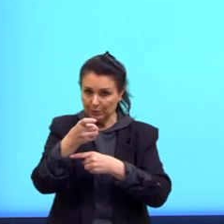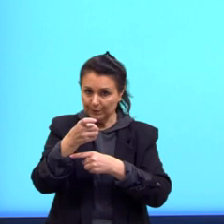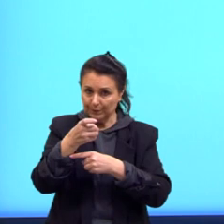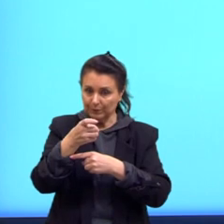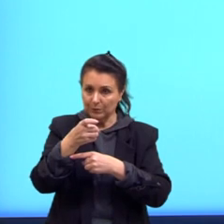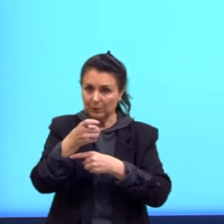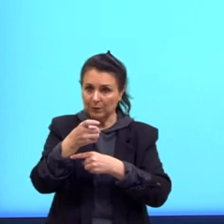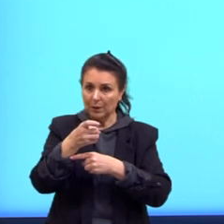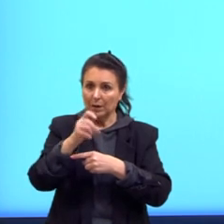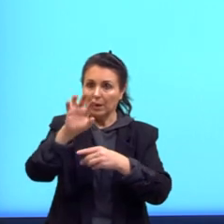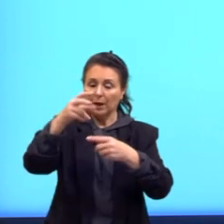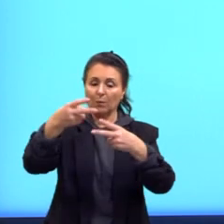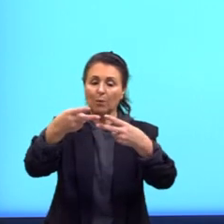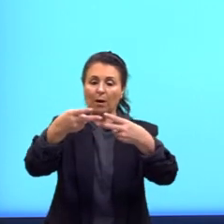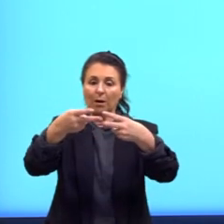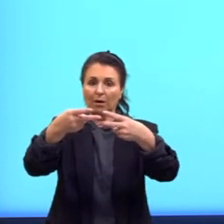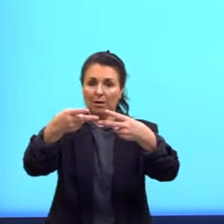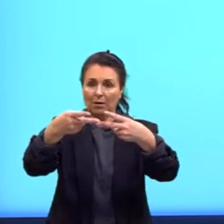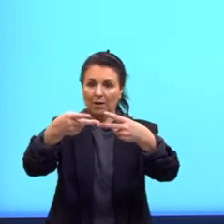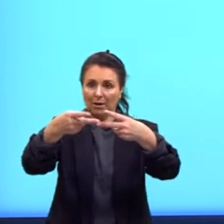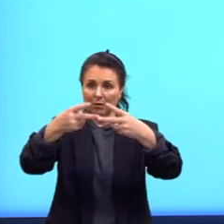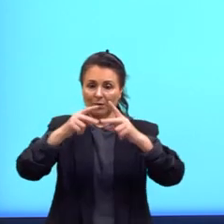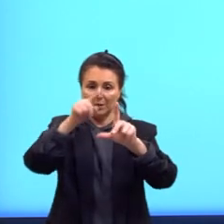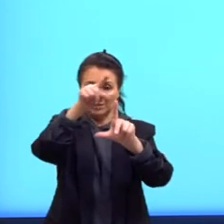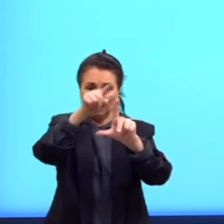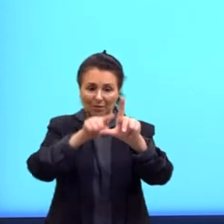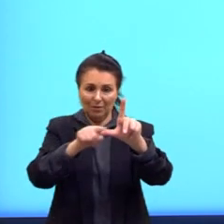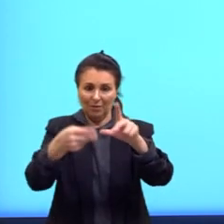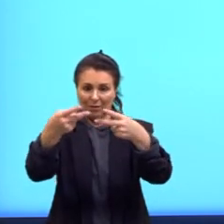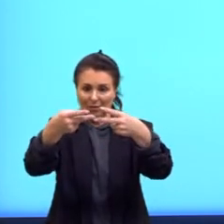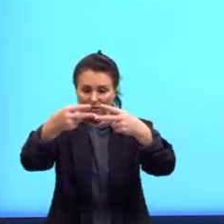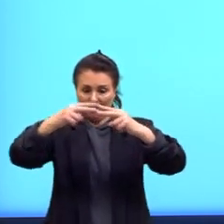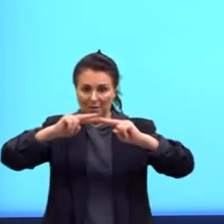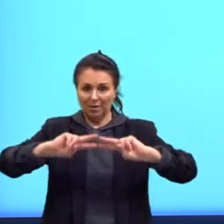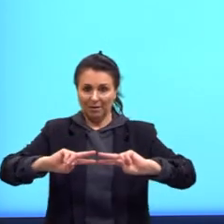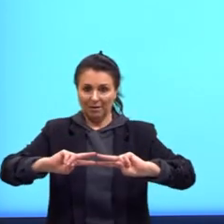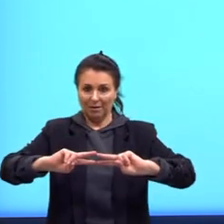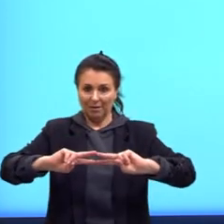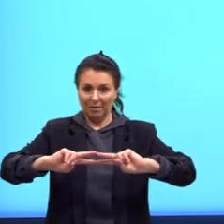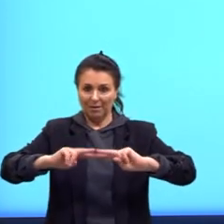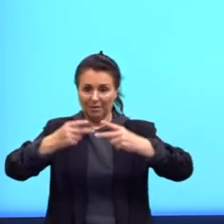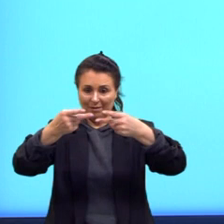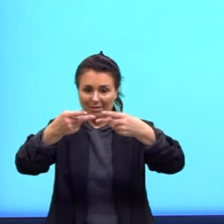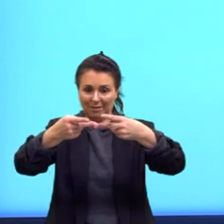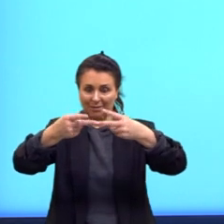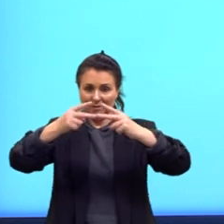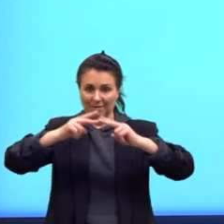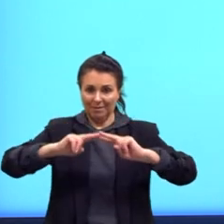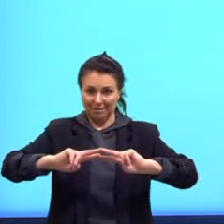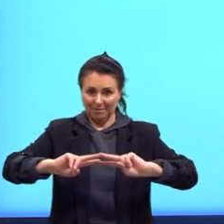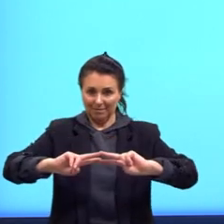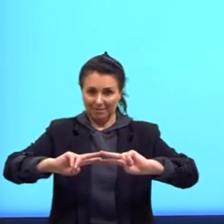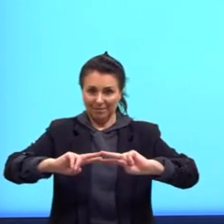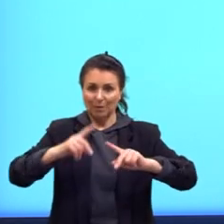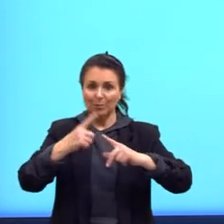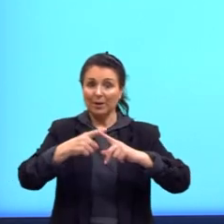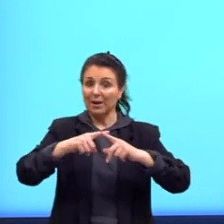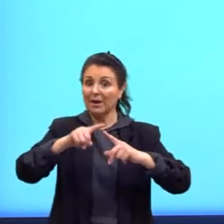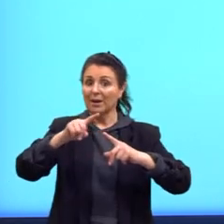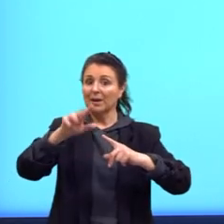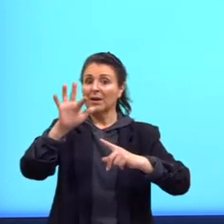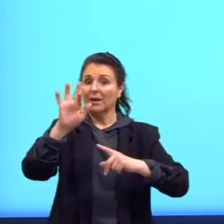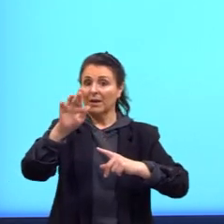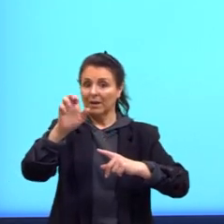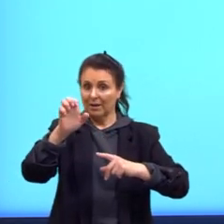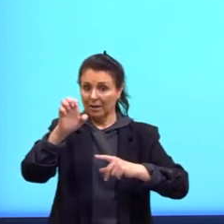como se a figura fosse refletida a partir do eixo X ela fica aqui então né de cabeça para baixo porque ela foi refletida